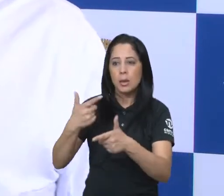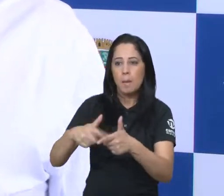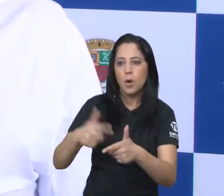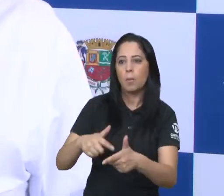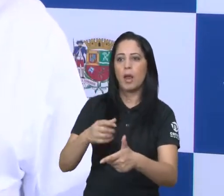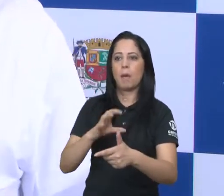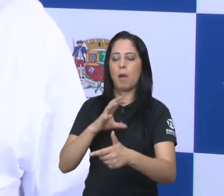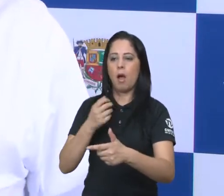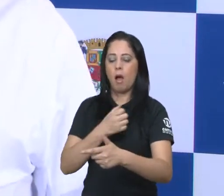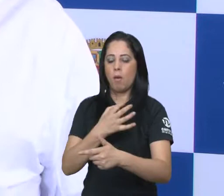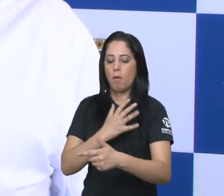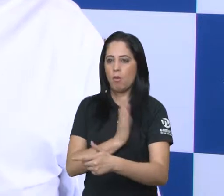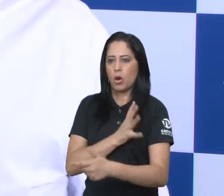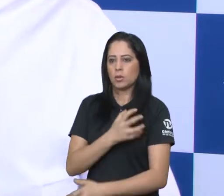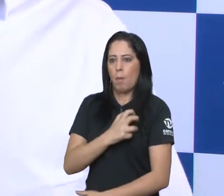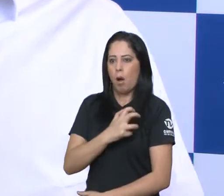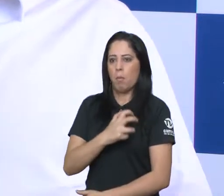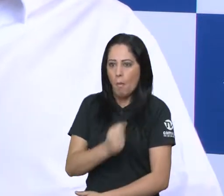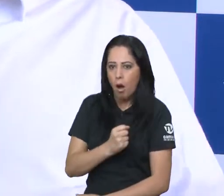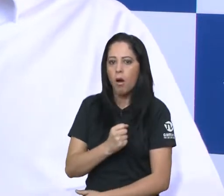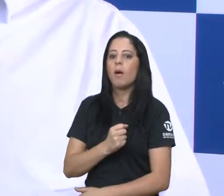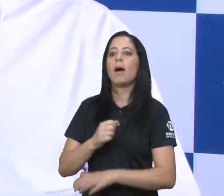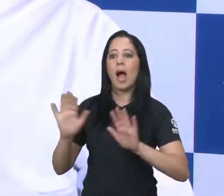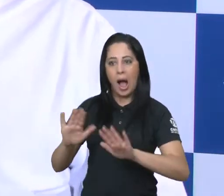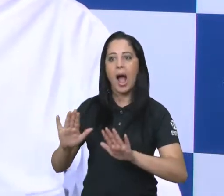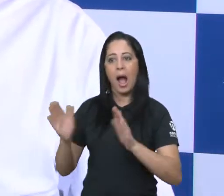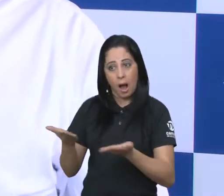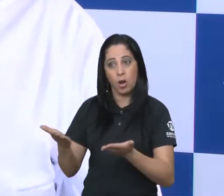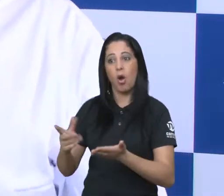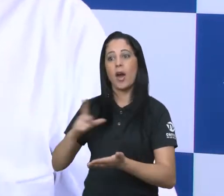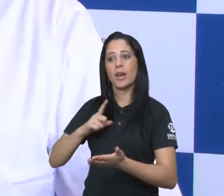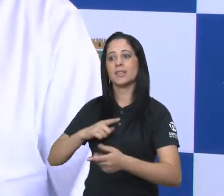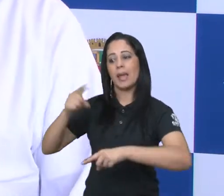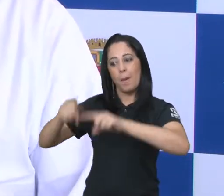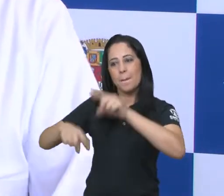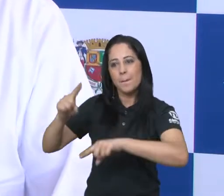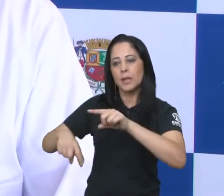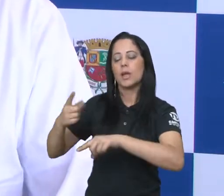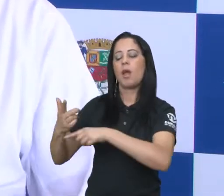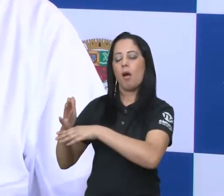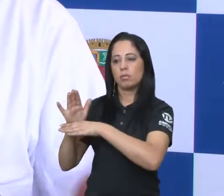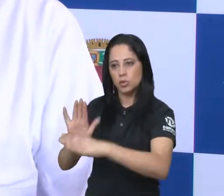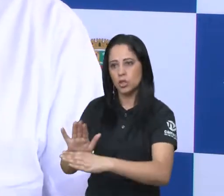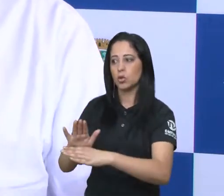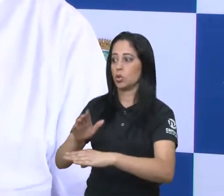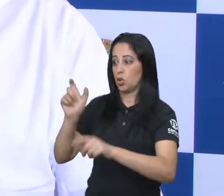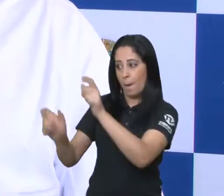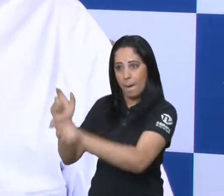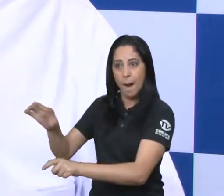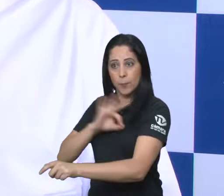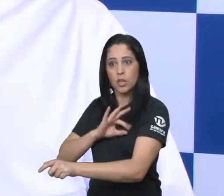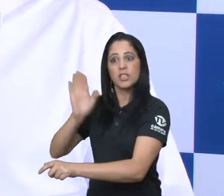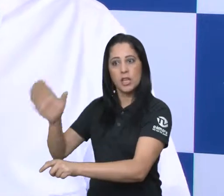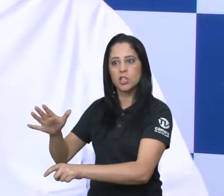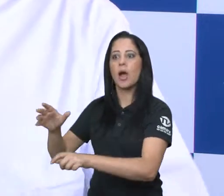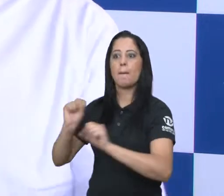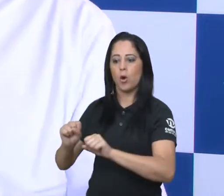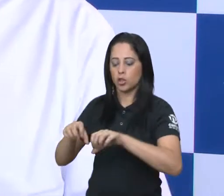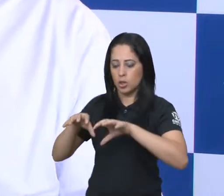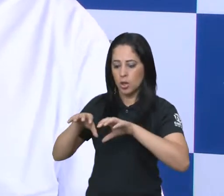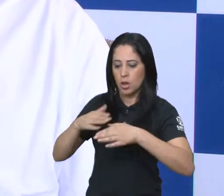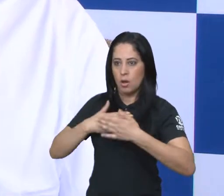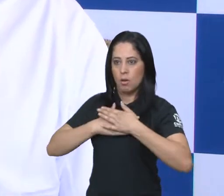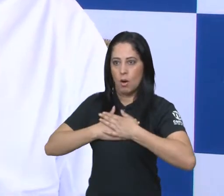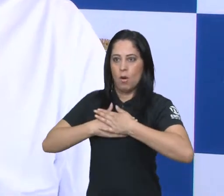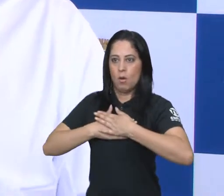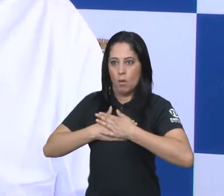de paradas cardíacas, né? Paradas respiratórias na rua, mas agora com esse equipamento que vai ajudar ainda mais. Então já são todos treinados para